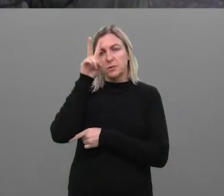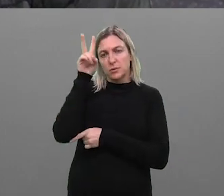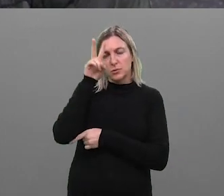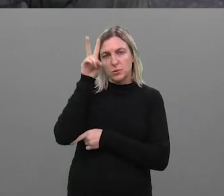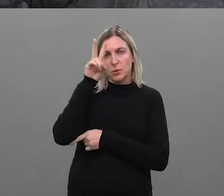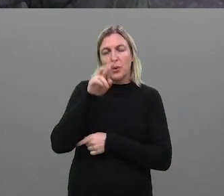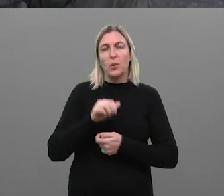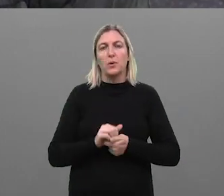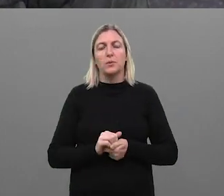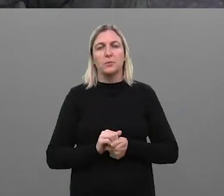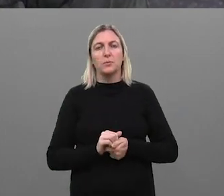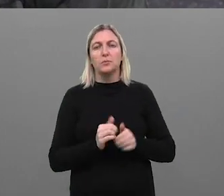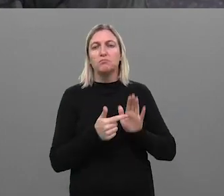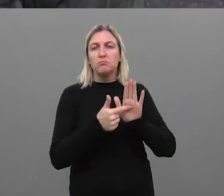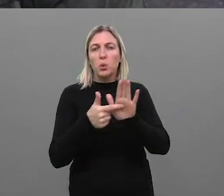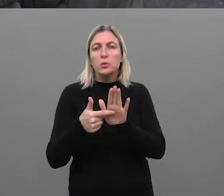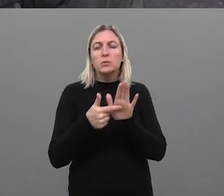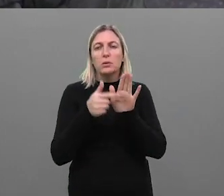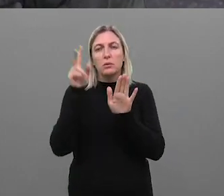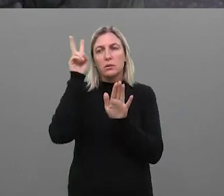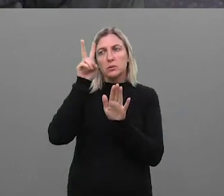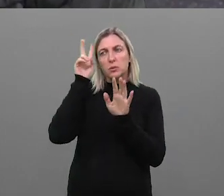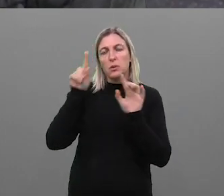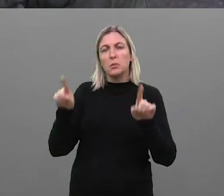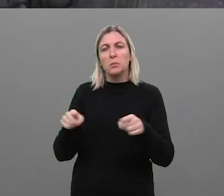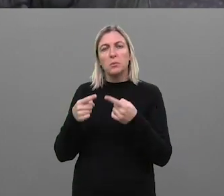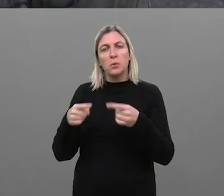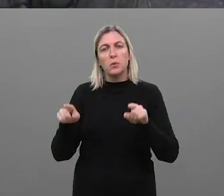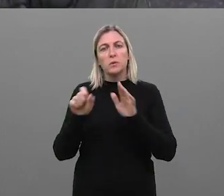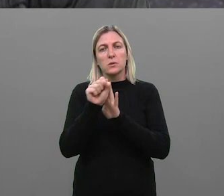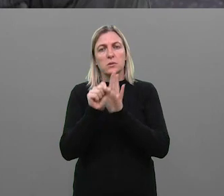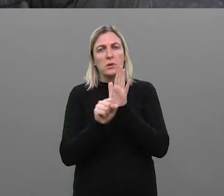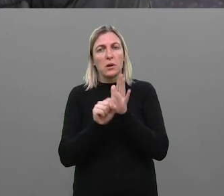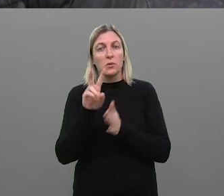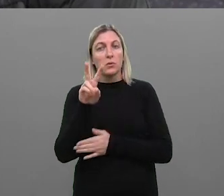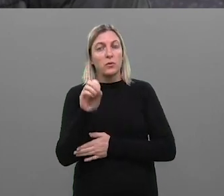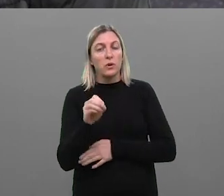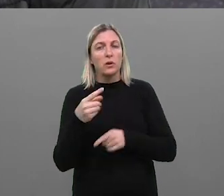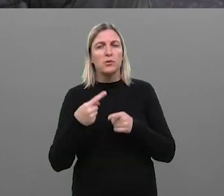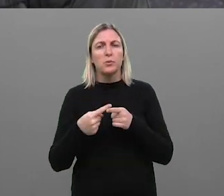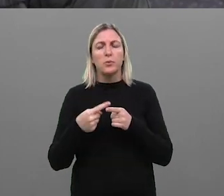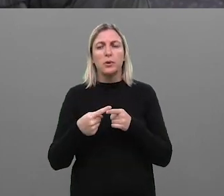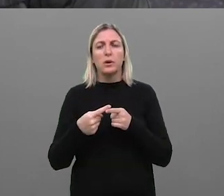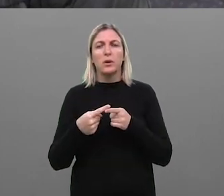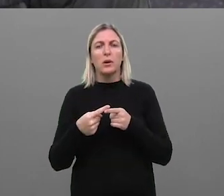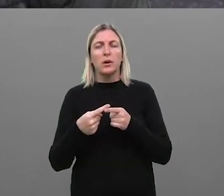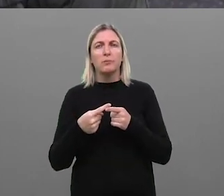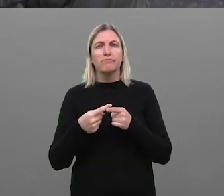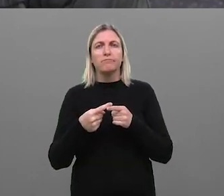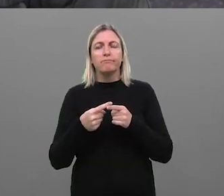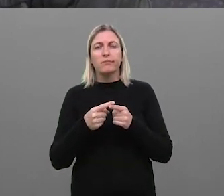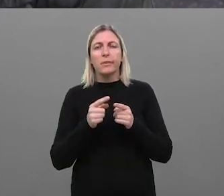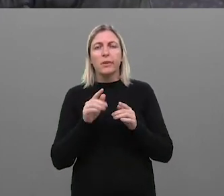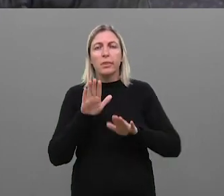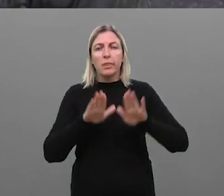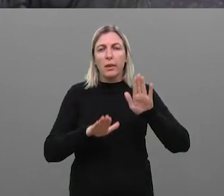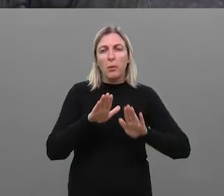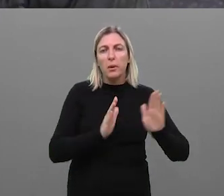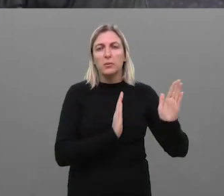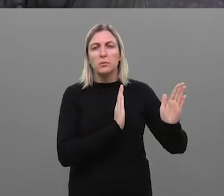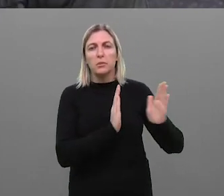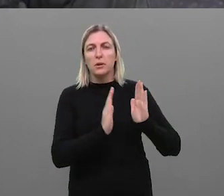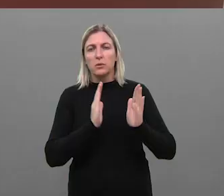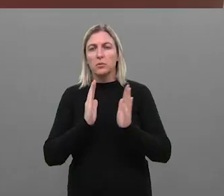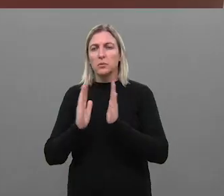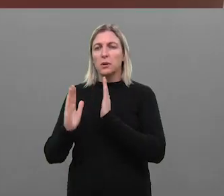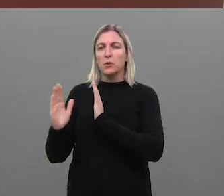perpetuar um pouco disso que foi todo o século XX porque ao longo do tempo a gente muda Como faz música muda os instrumentos e muda como ouve